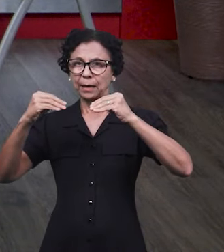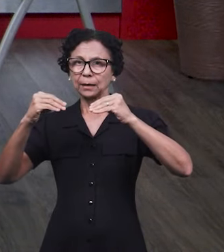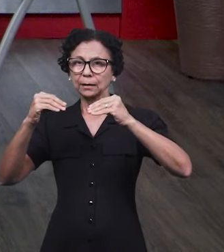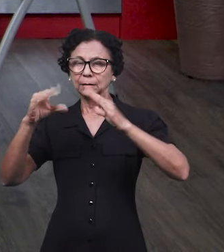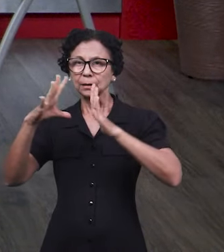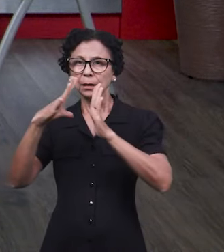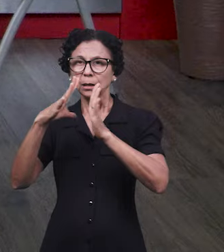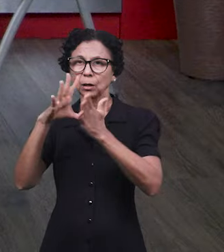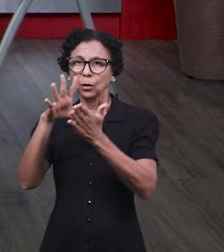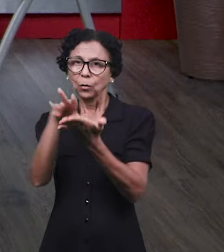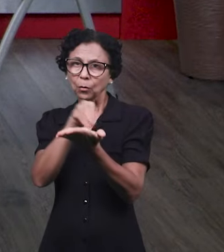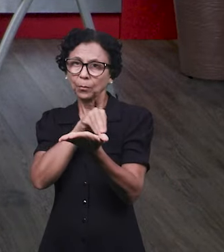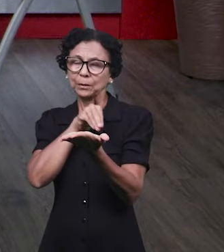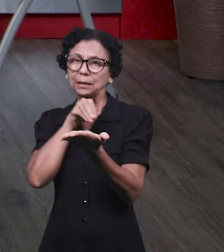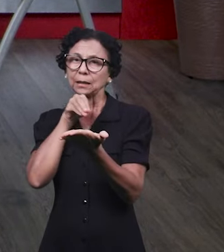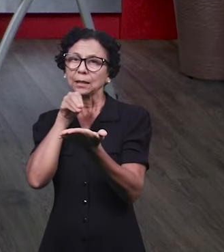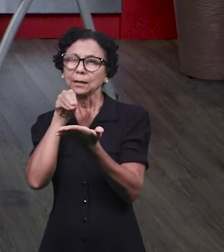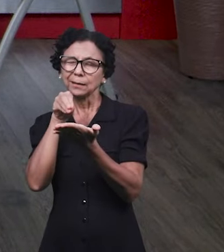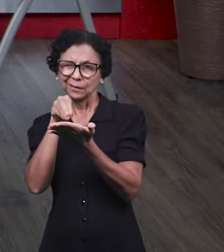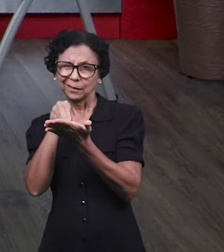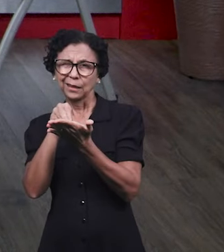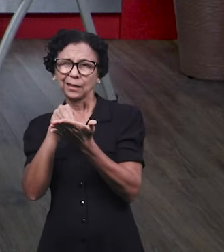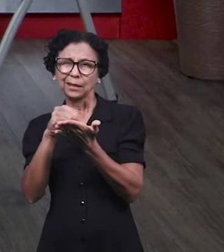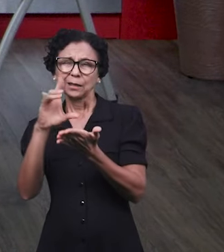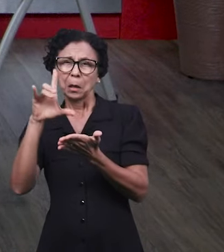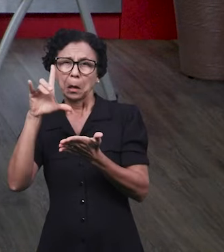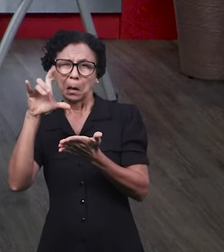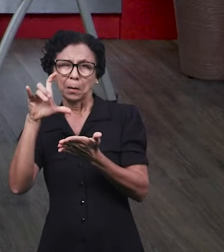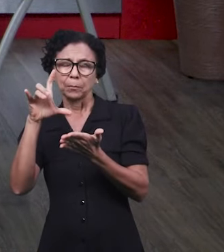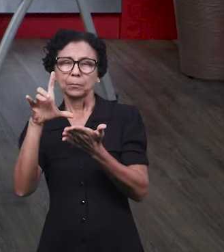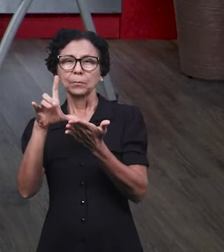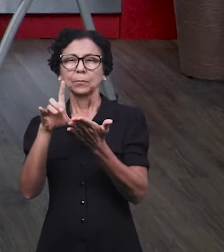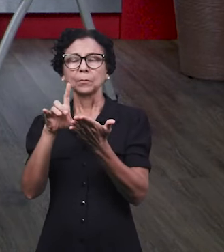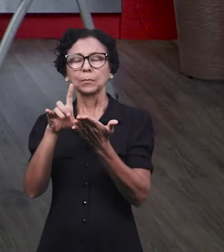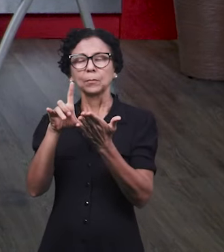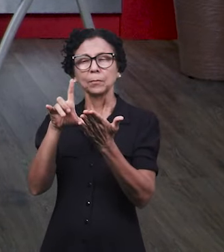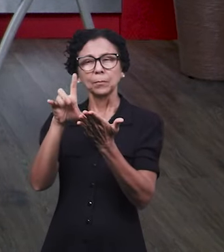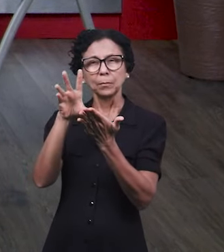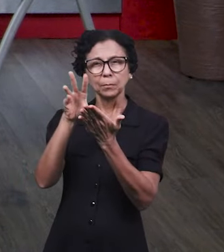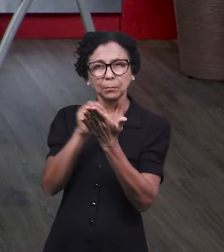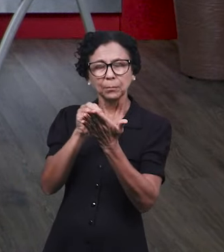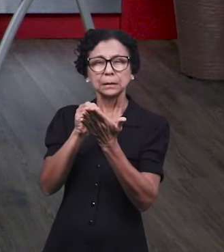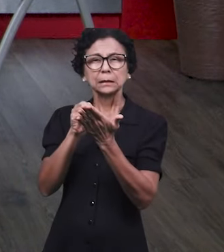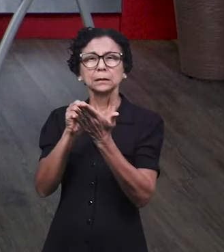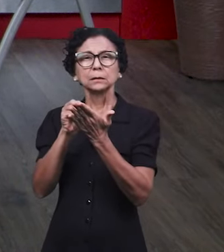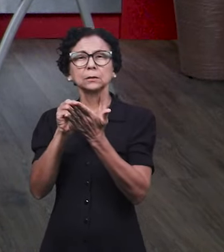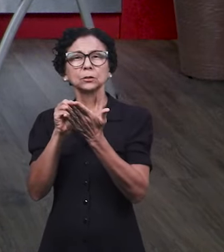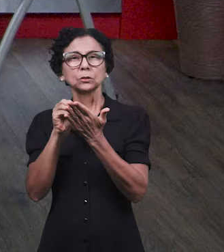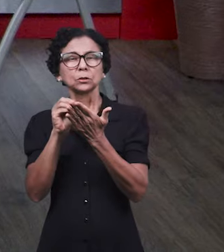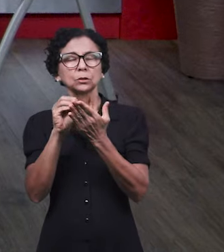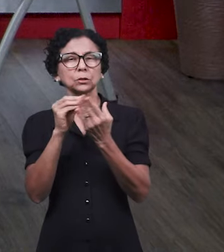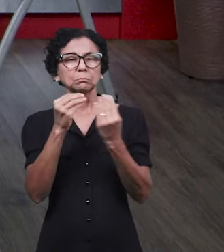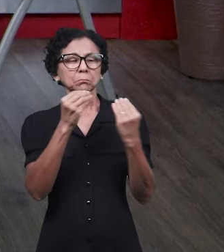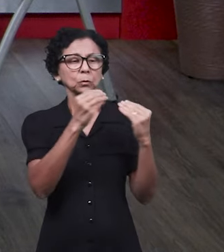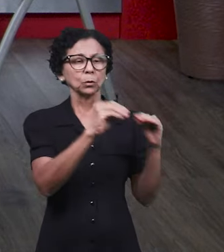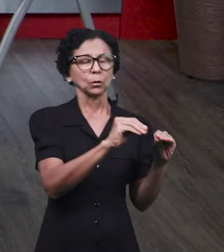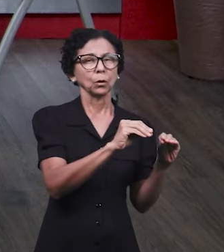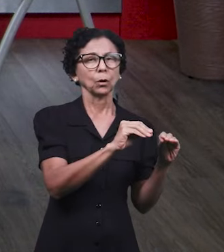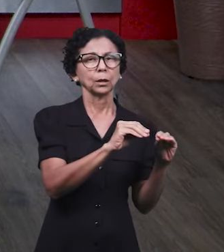colocar o link a hora que acessou que imagina você vai faz uma l de ocorrência Entra com uma ação e a pessoa vai lá e apaga o conteúdo